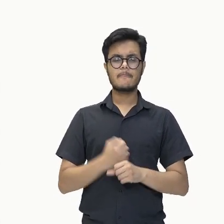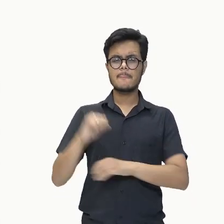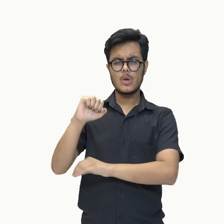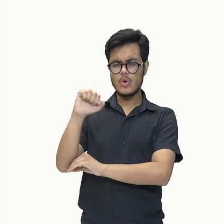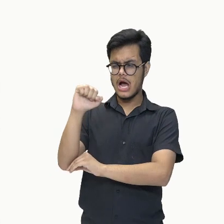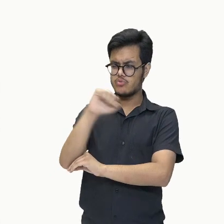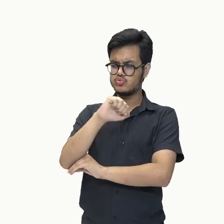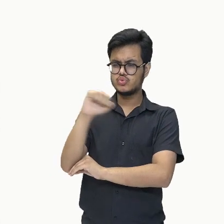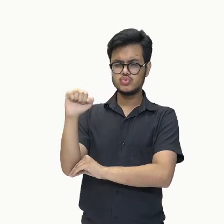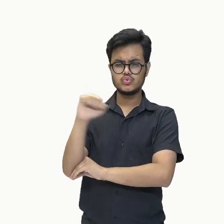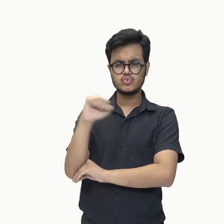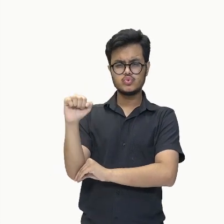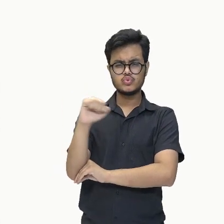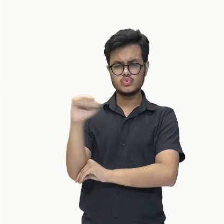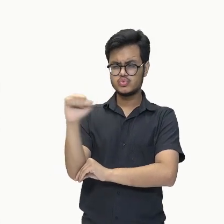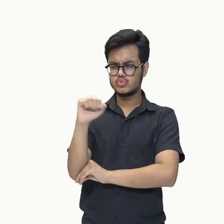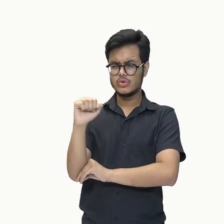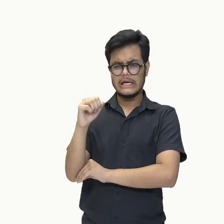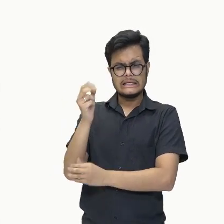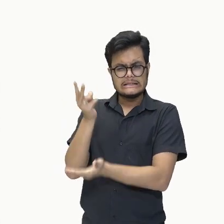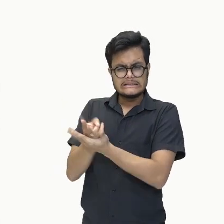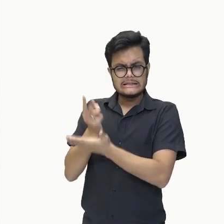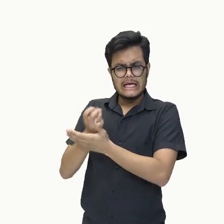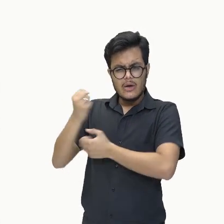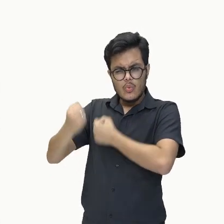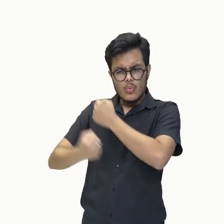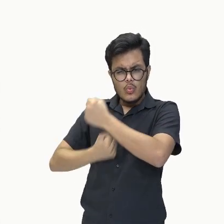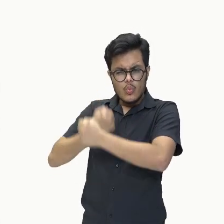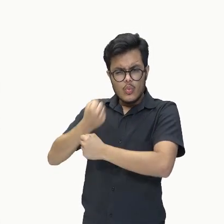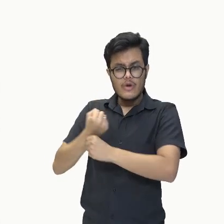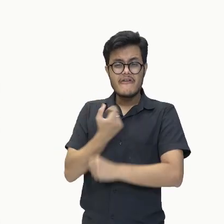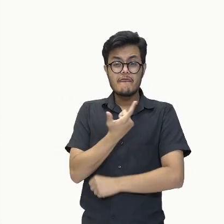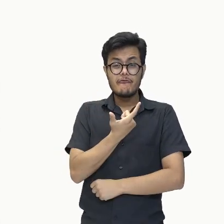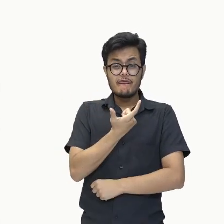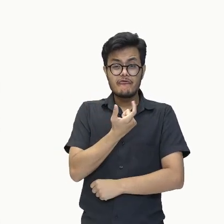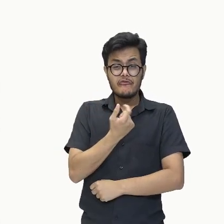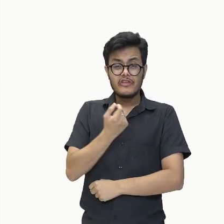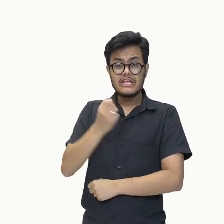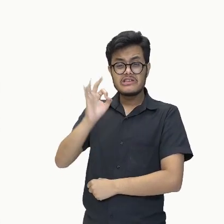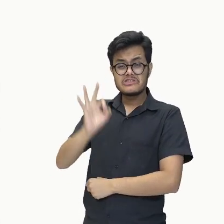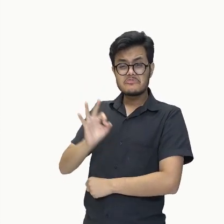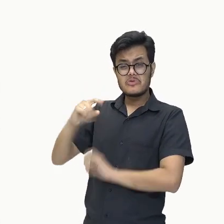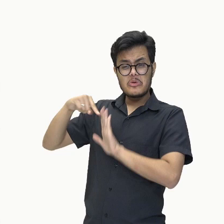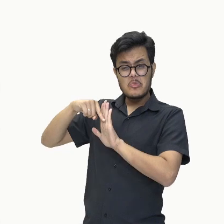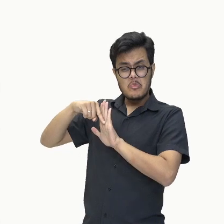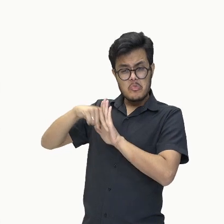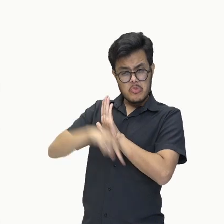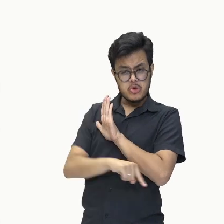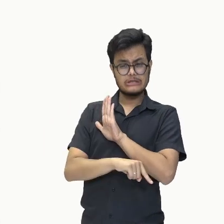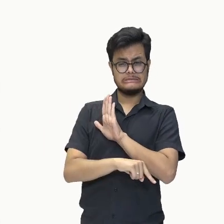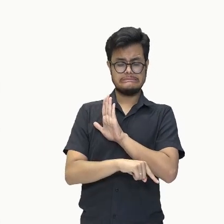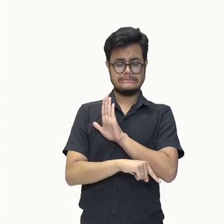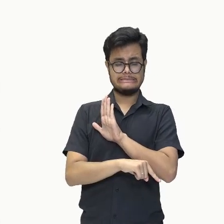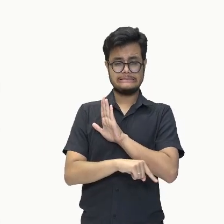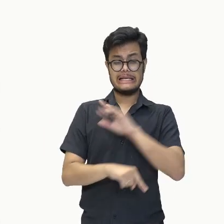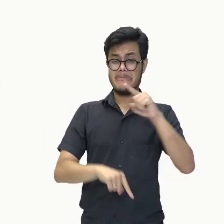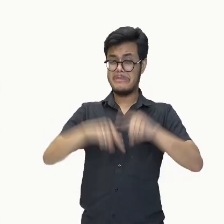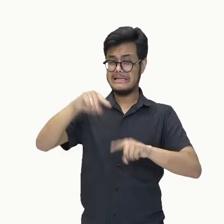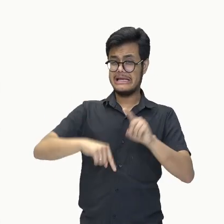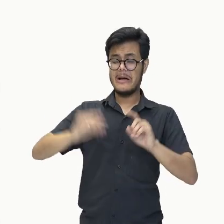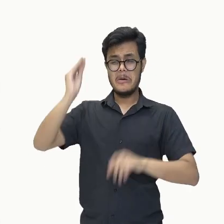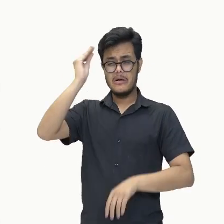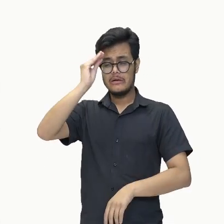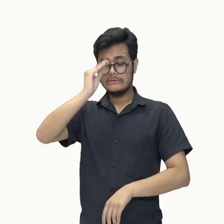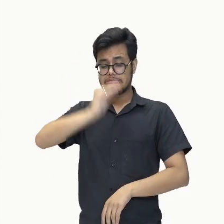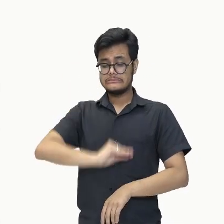perde 20% do seu valor até chegar a zero. Esse daí a gente chama de depreciação de bens, né? A cada ano que